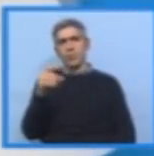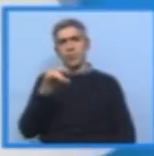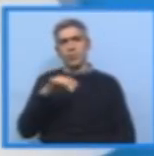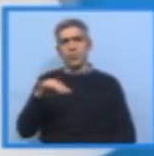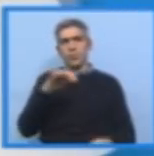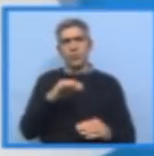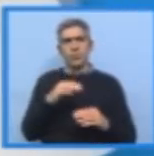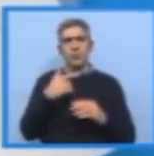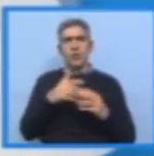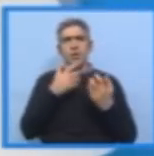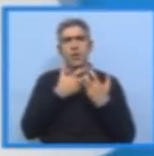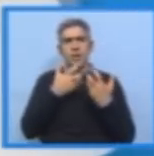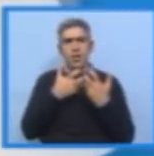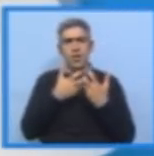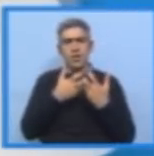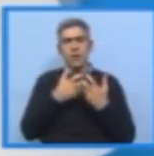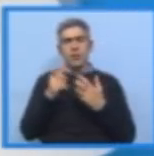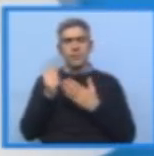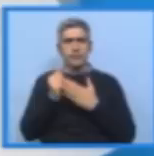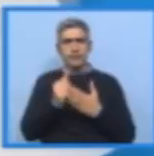do mundo onde há guerra,